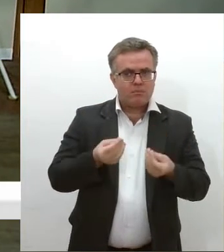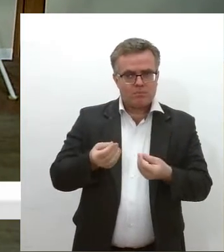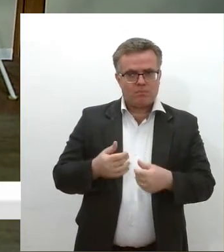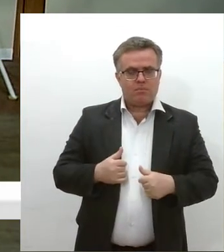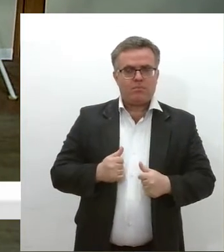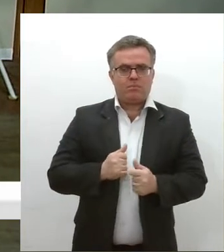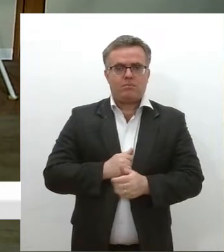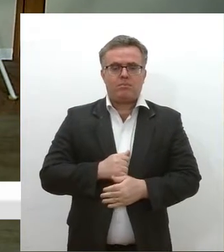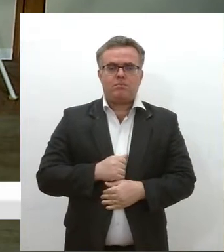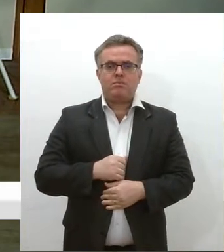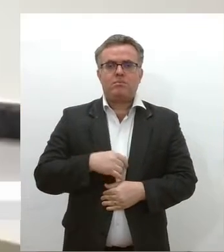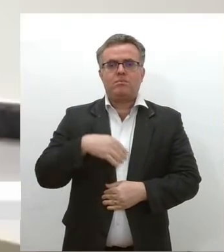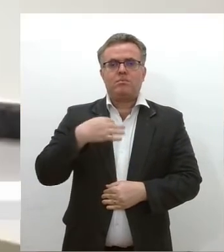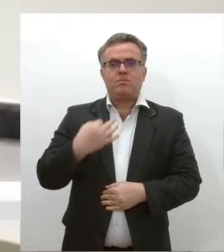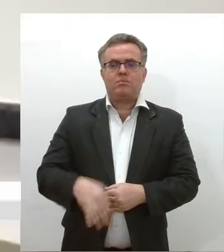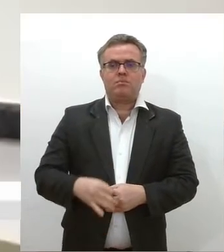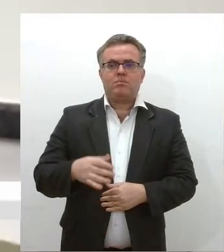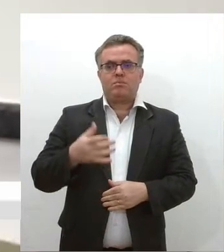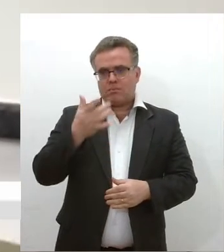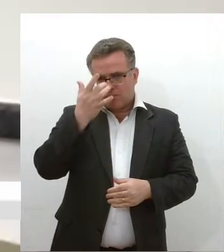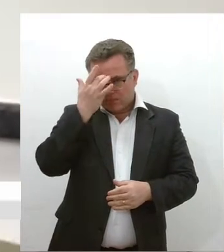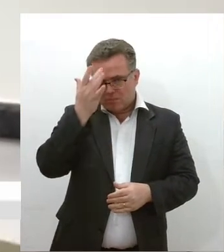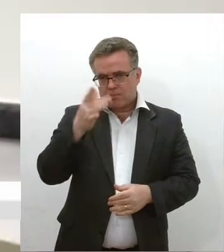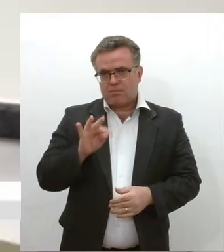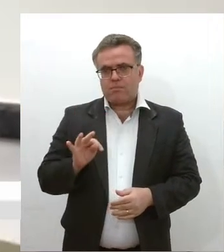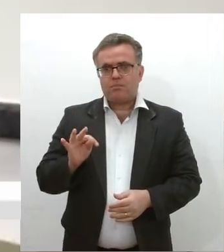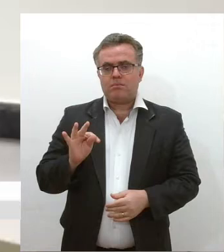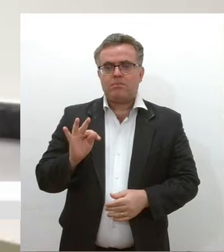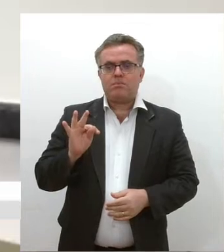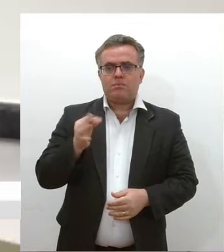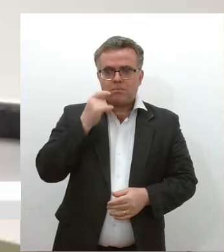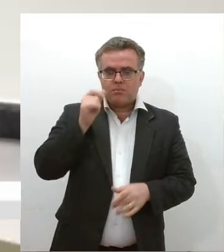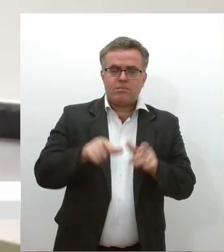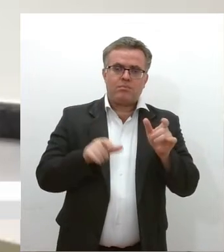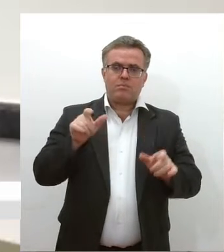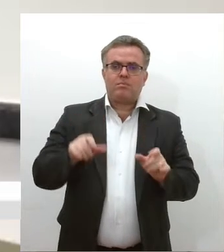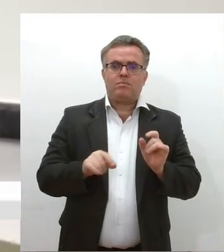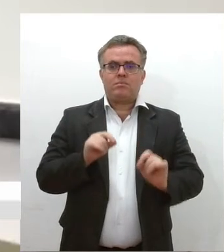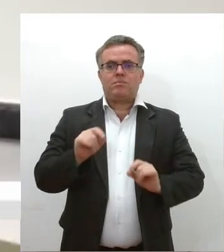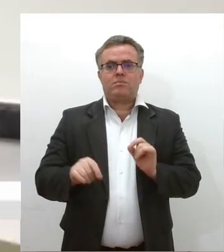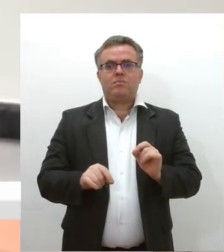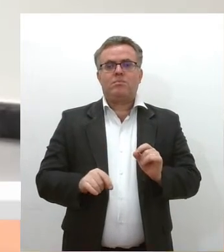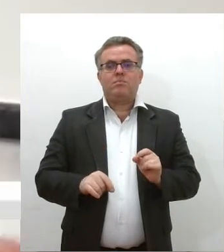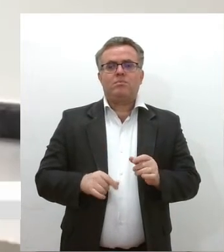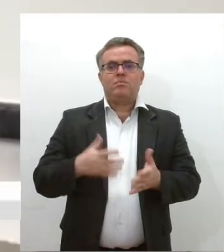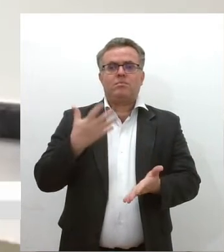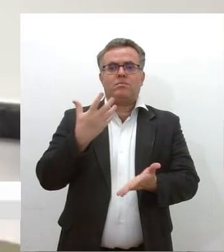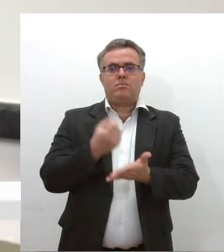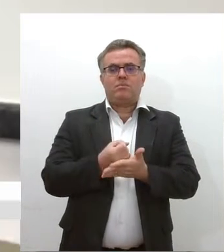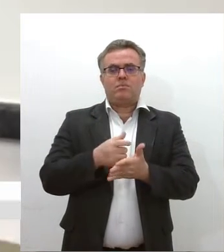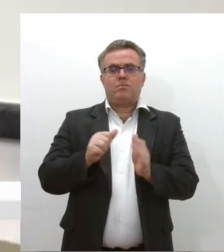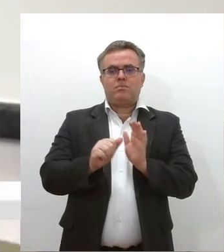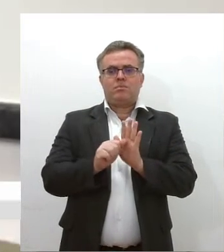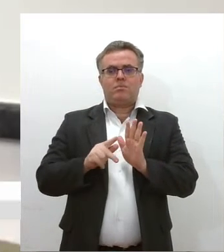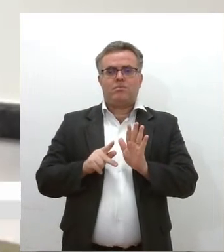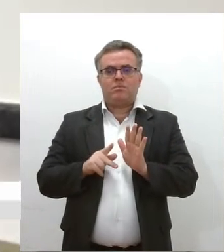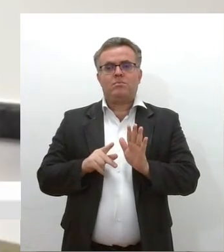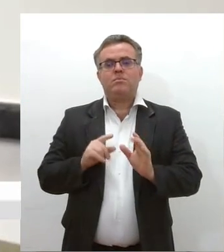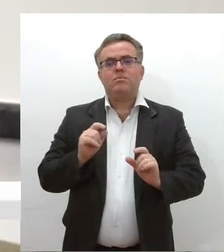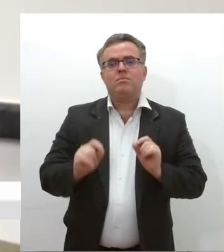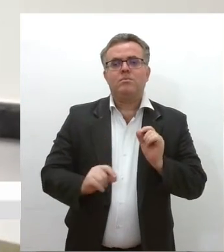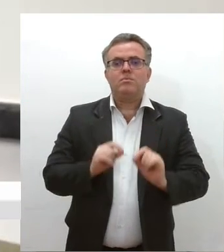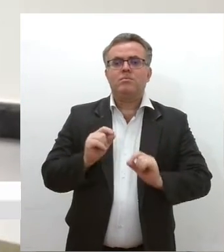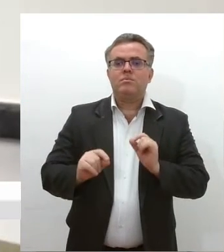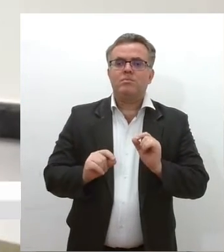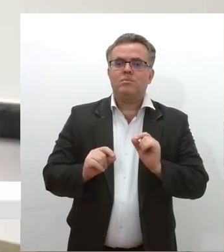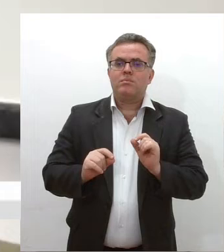mais simples e mais fácil de toda mulher acompanhar é baixar um aplicativo que é gratuito. Você pode, se